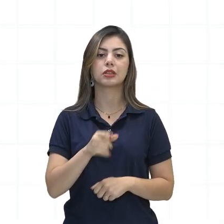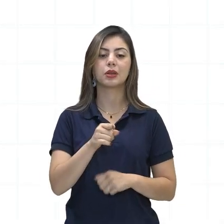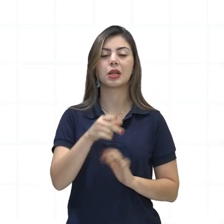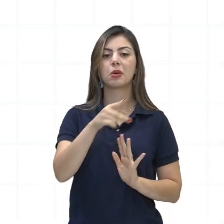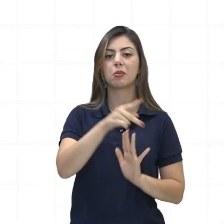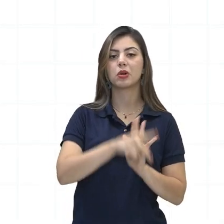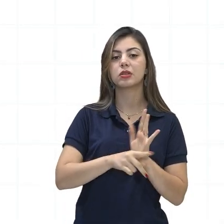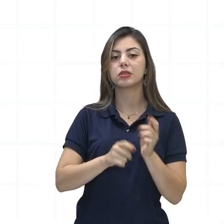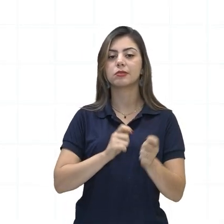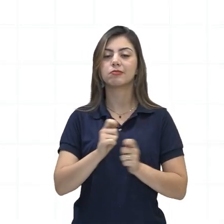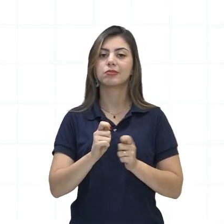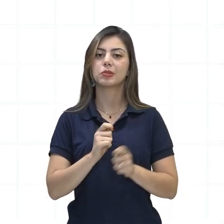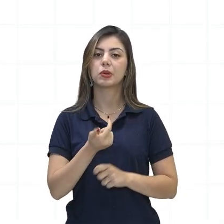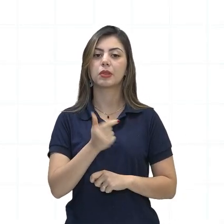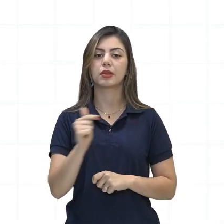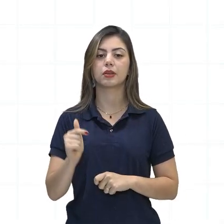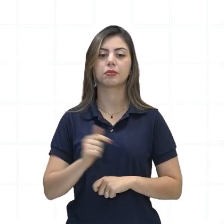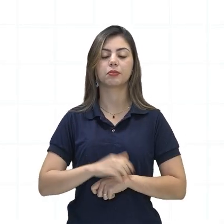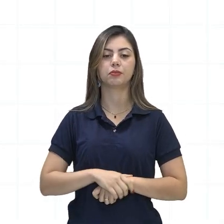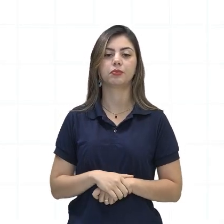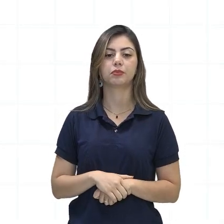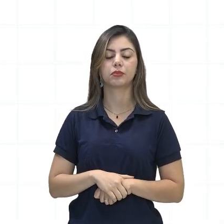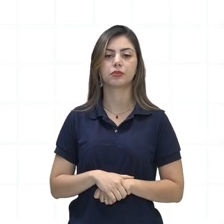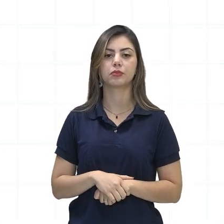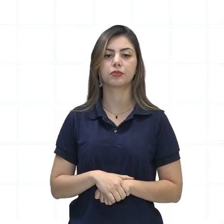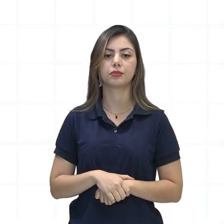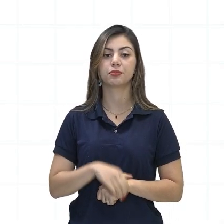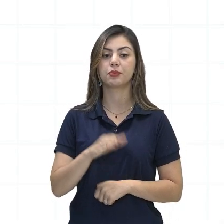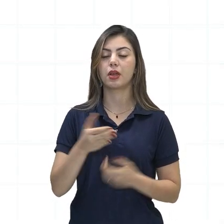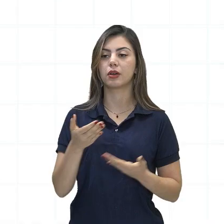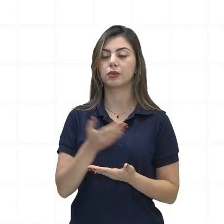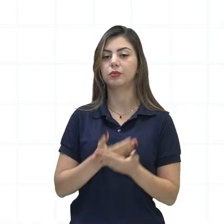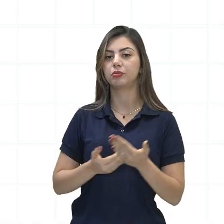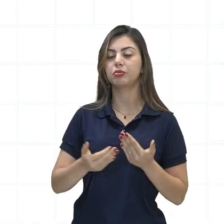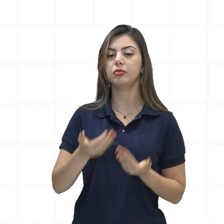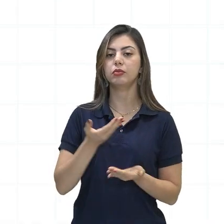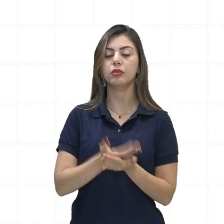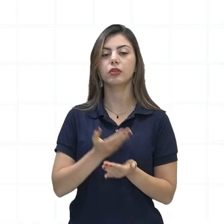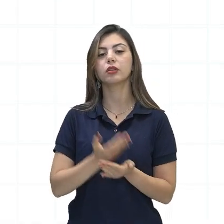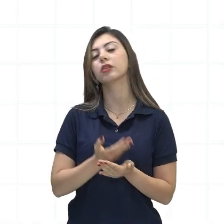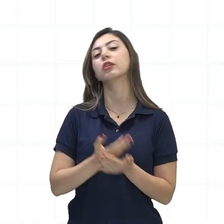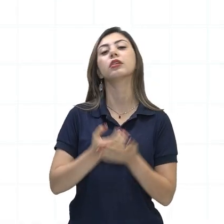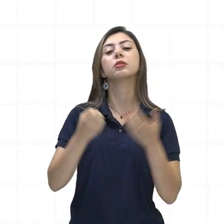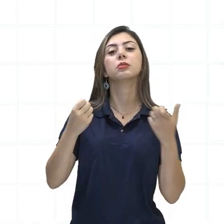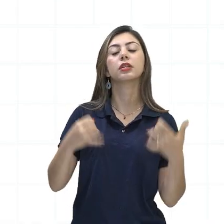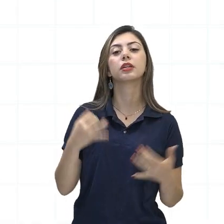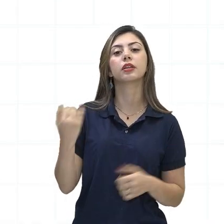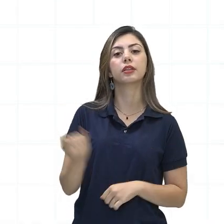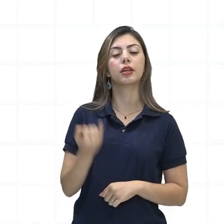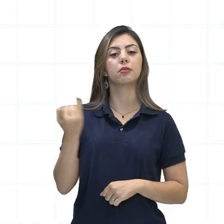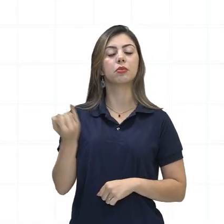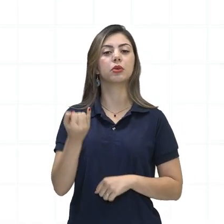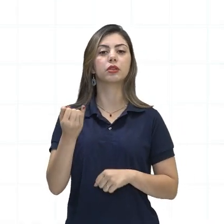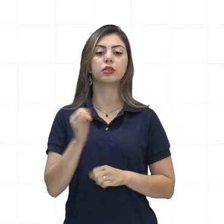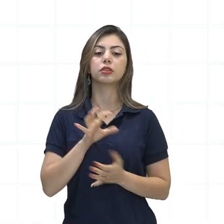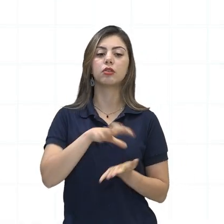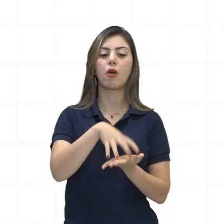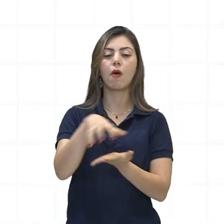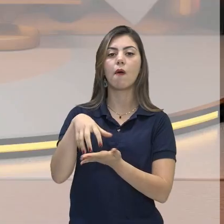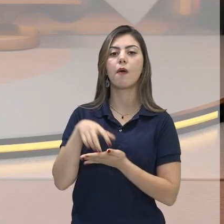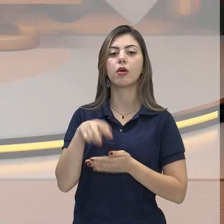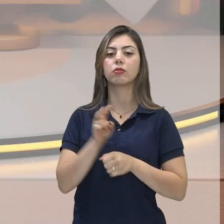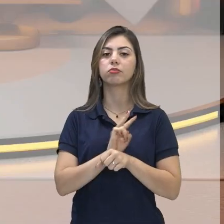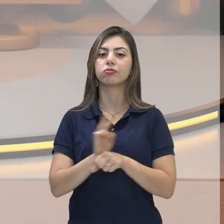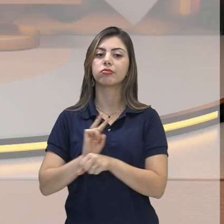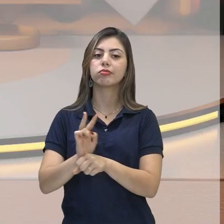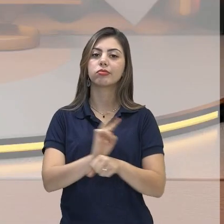de manejo. A gente vai agora continuar a nossa aula falando da importância das unidades de conservação no estado